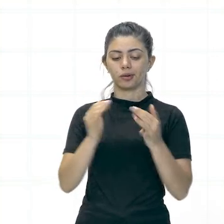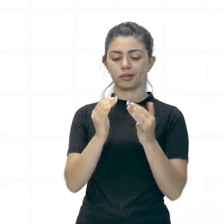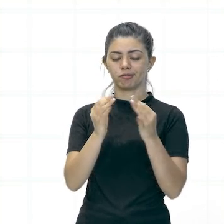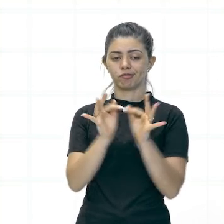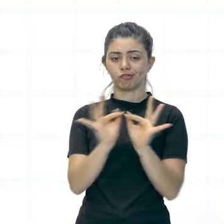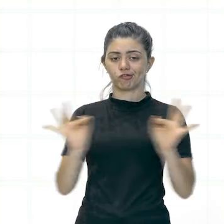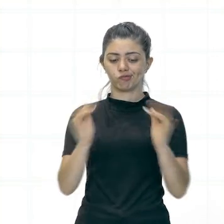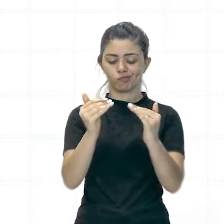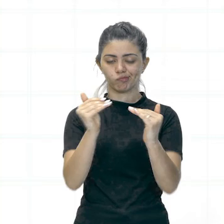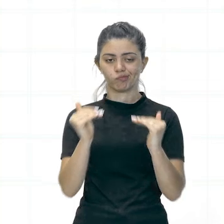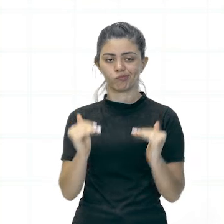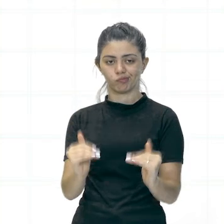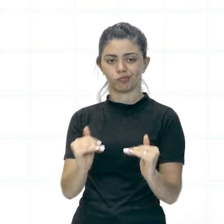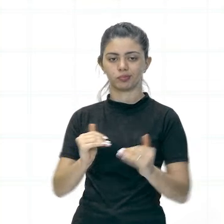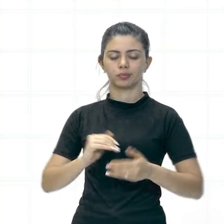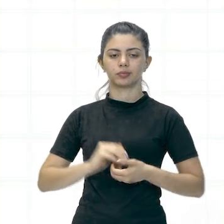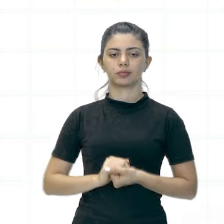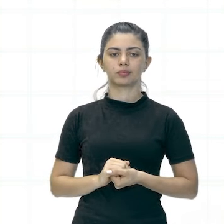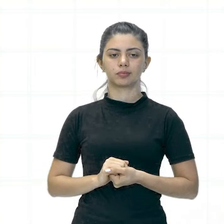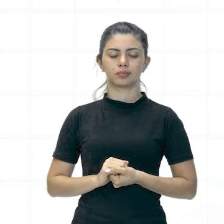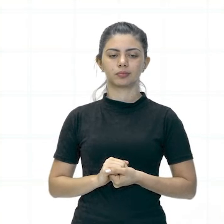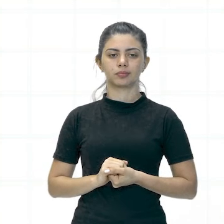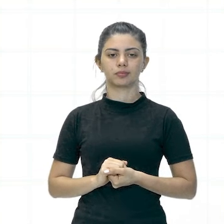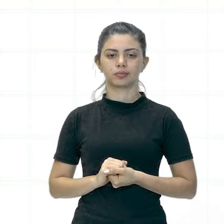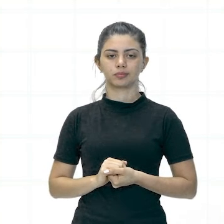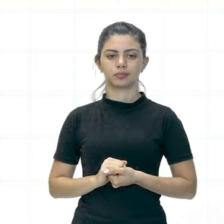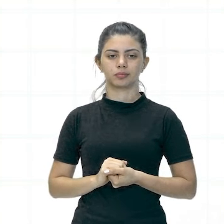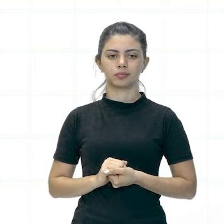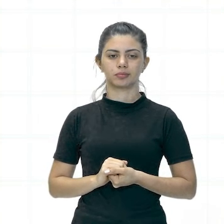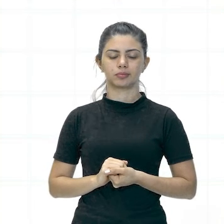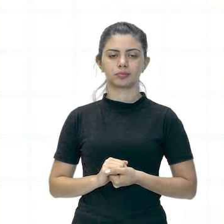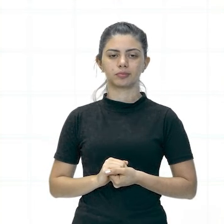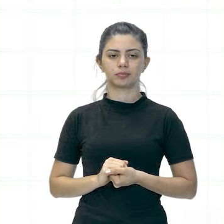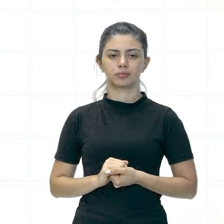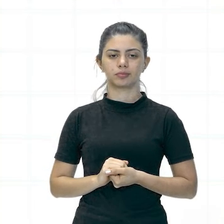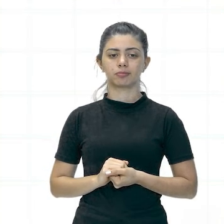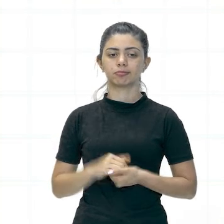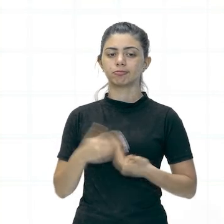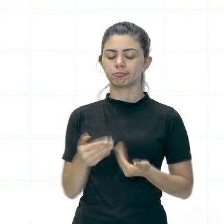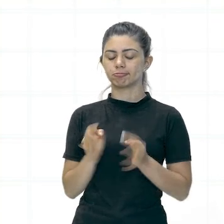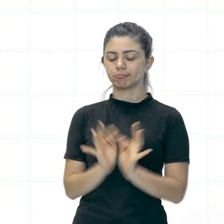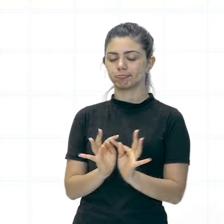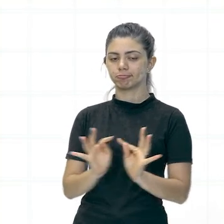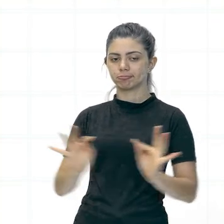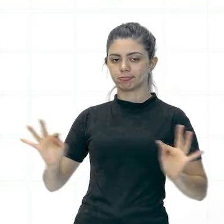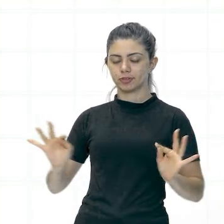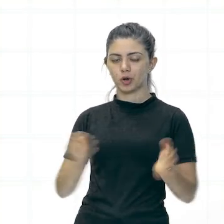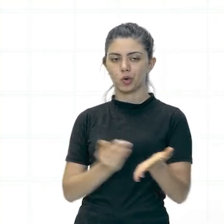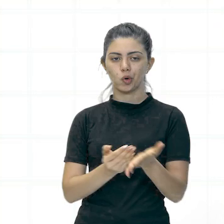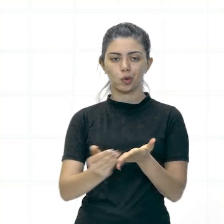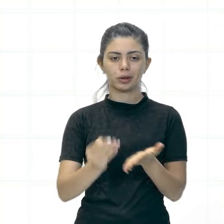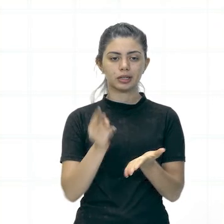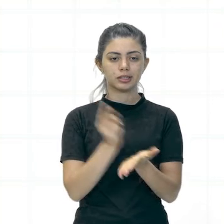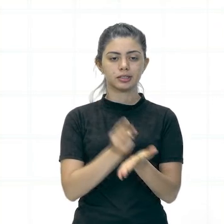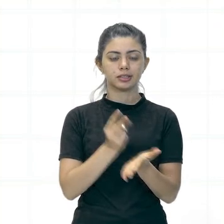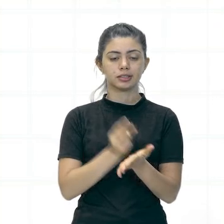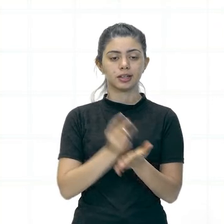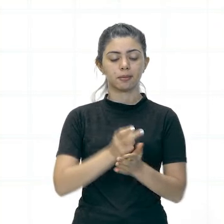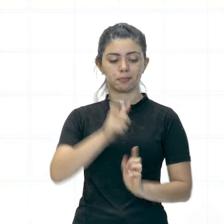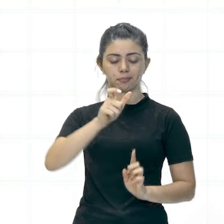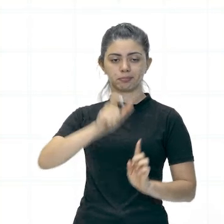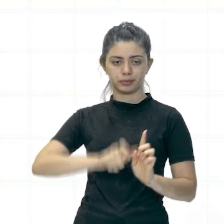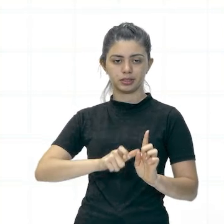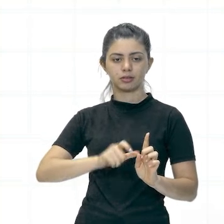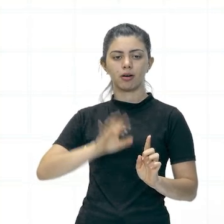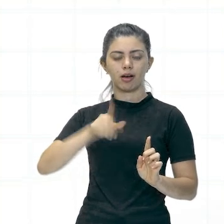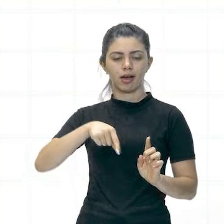My parents went to the supermarket. Então, a frase vai iniciar sempre com o sujeito que é os